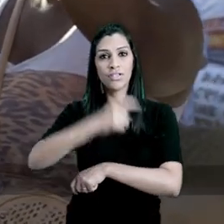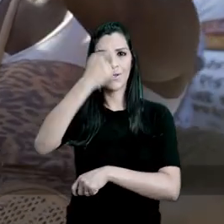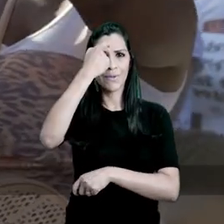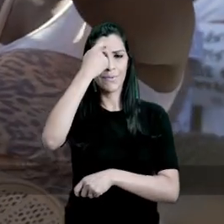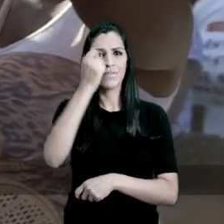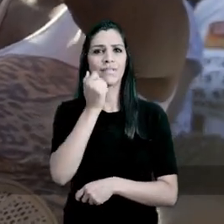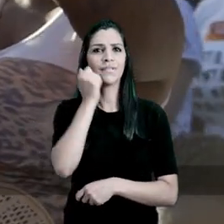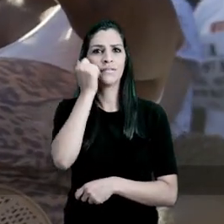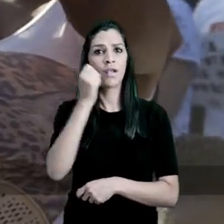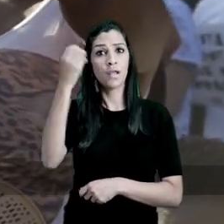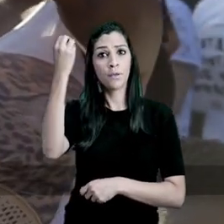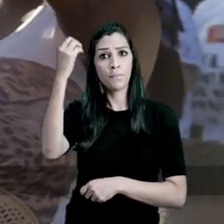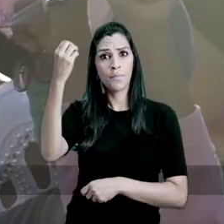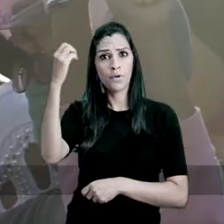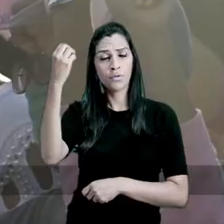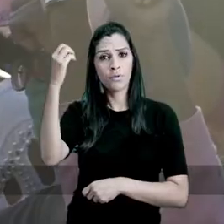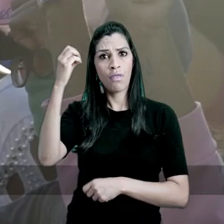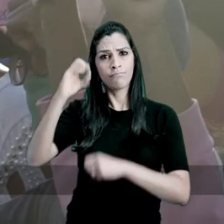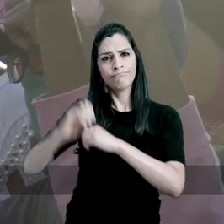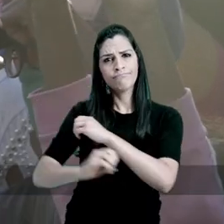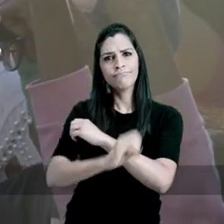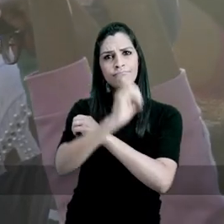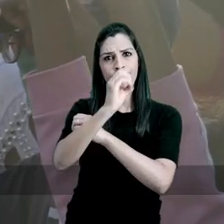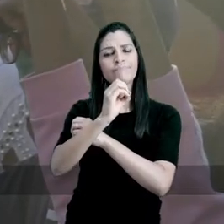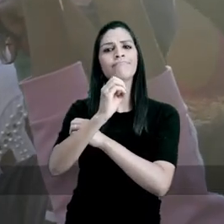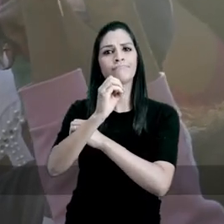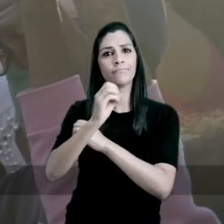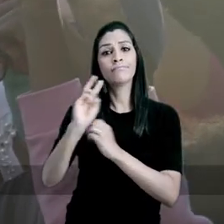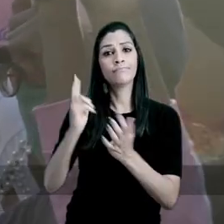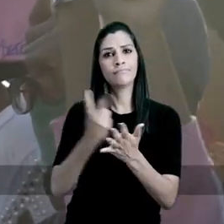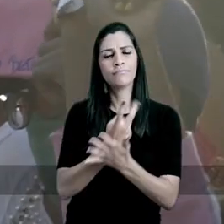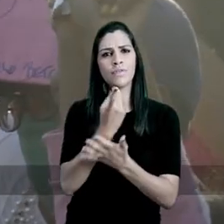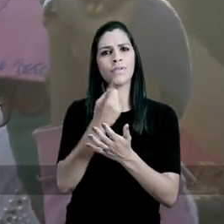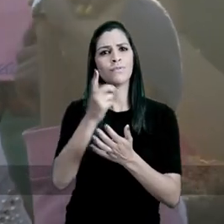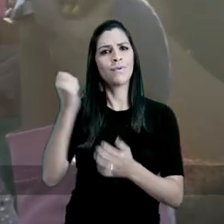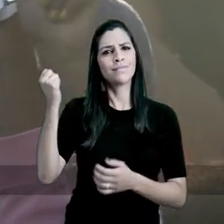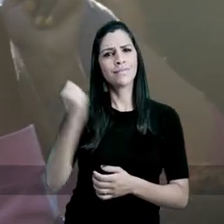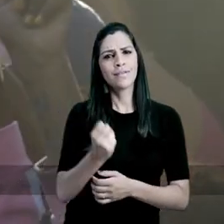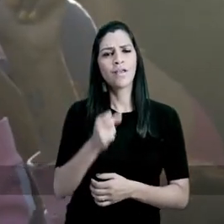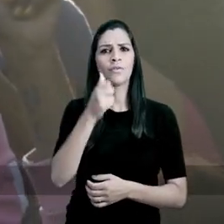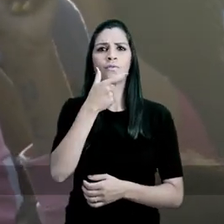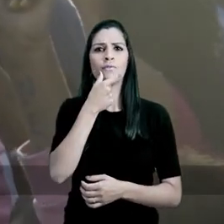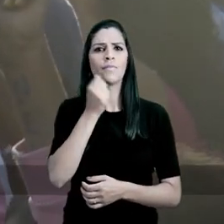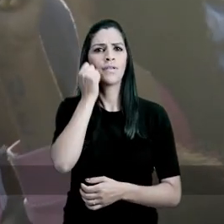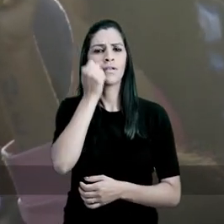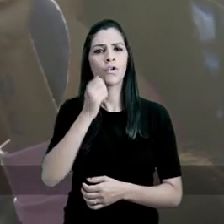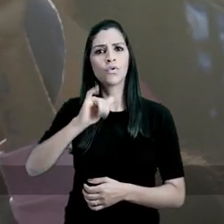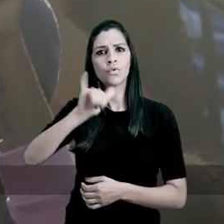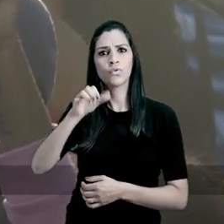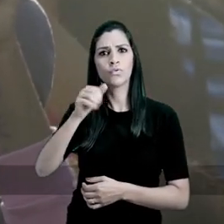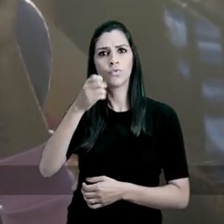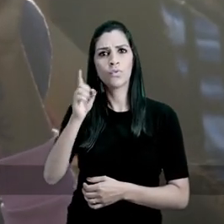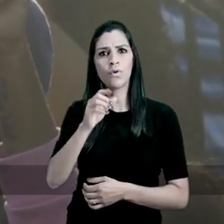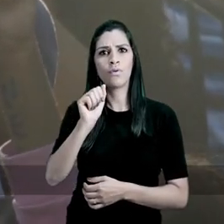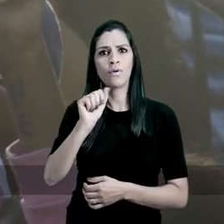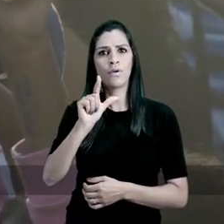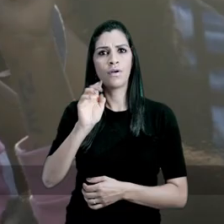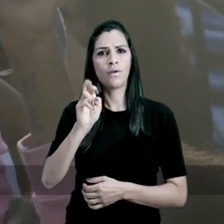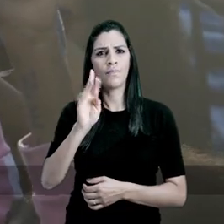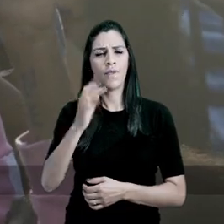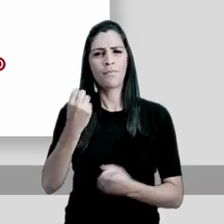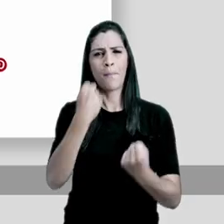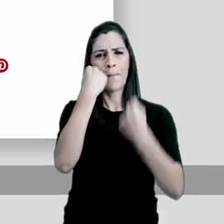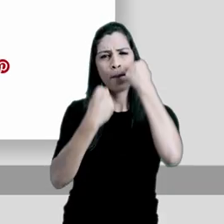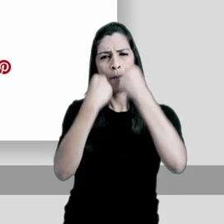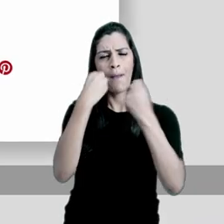No Dia da Consciência Negra, Porto Alegre amanheceu com a notícia de mais um assassinato de uma pessoa negra. João Alberto Silveira